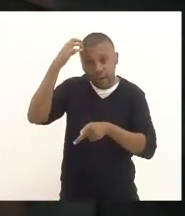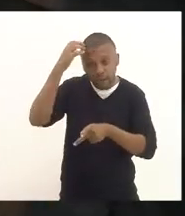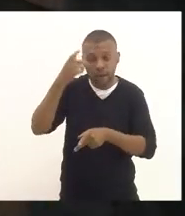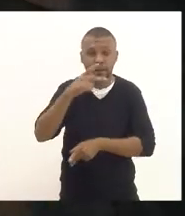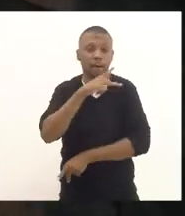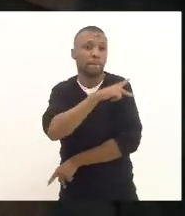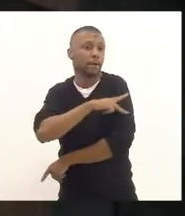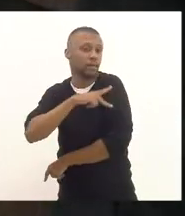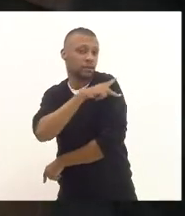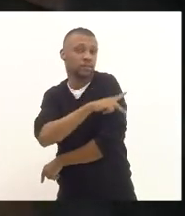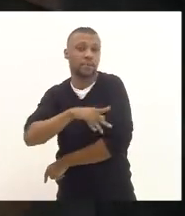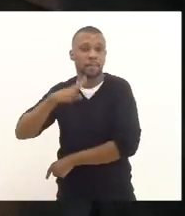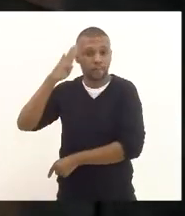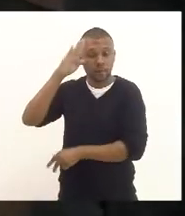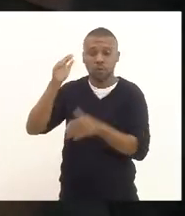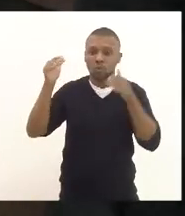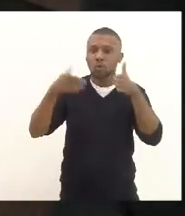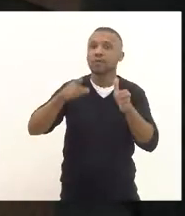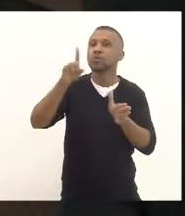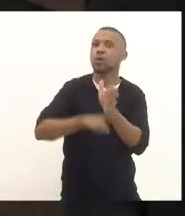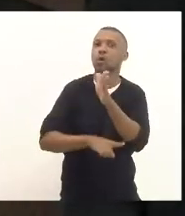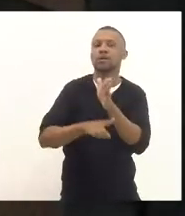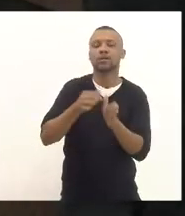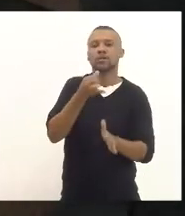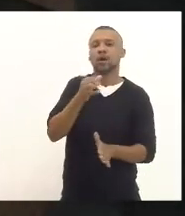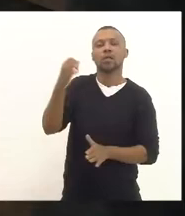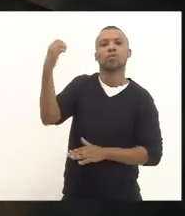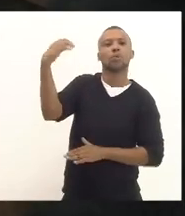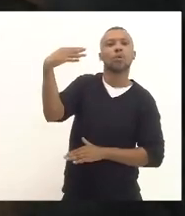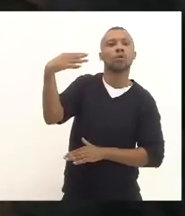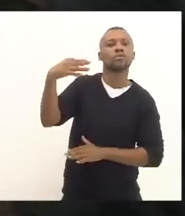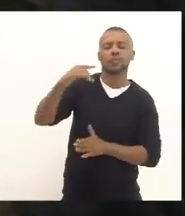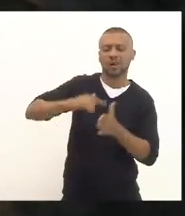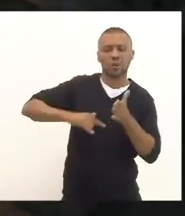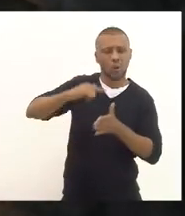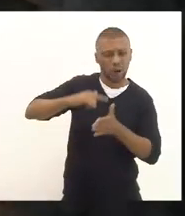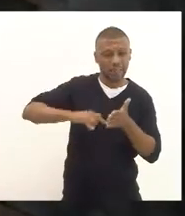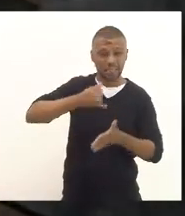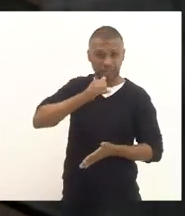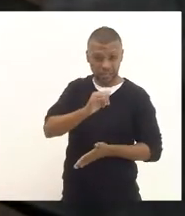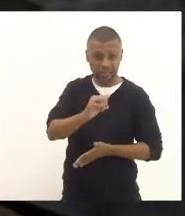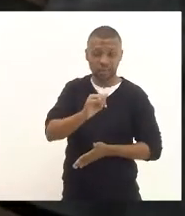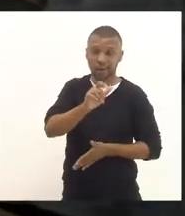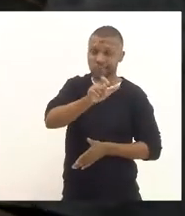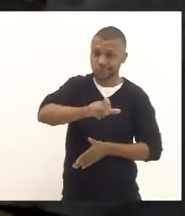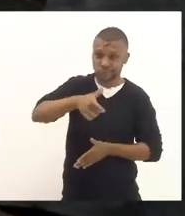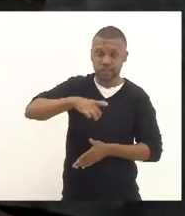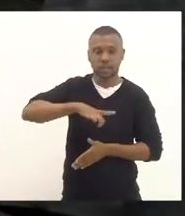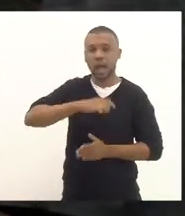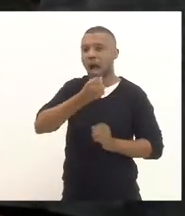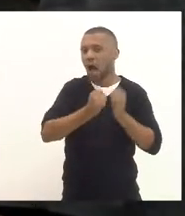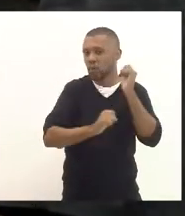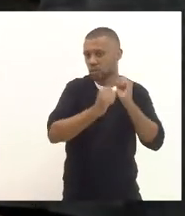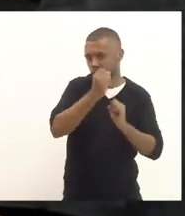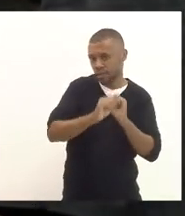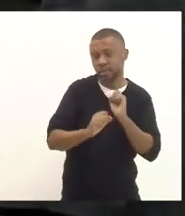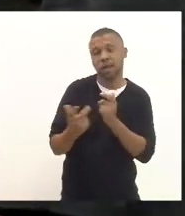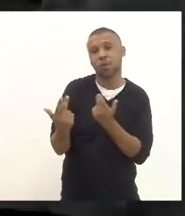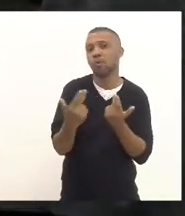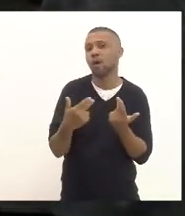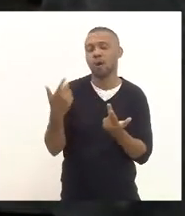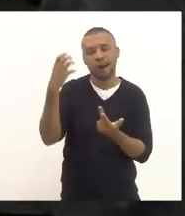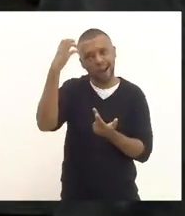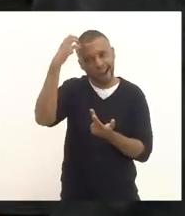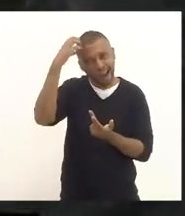especialmente No que diz respeito ao desconto na conta de luz de todos os moradores dessas cidades que possuem as usinas nucleares né no caso de Angra